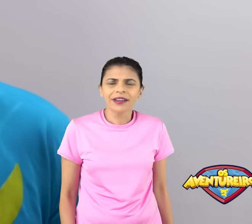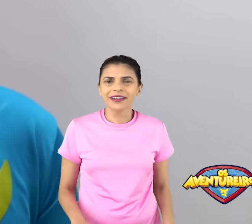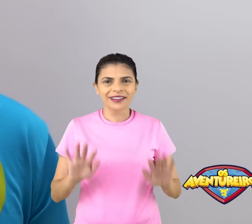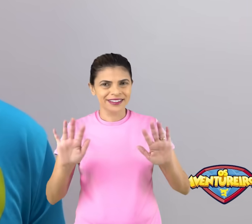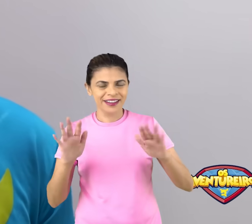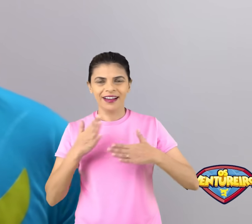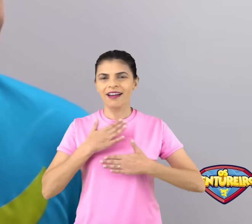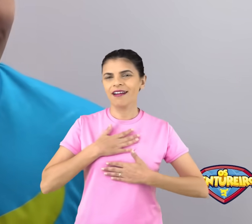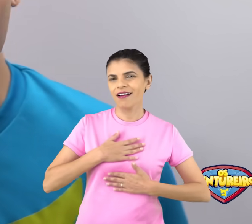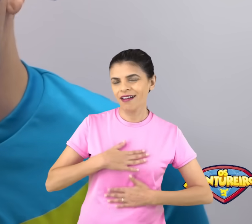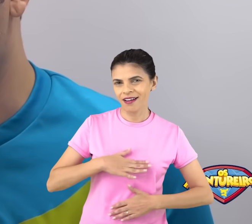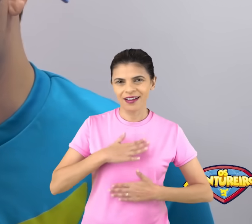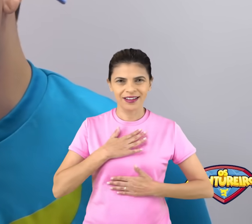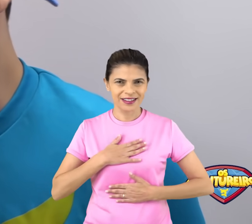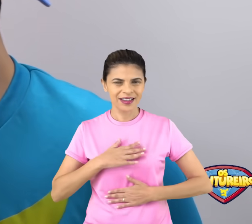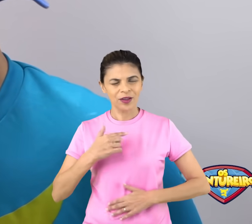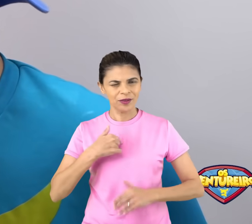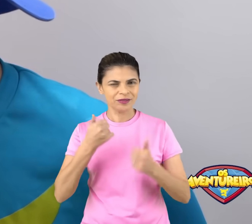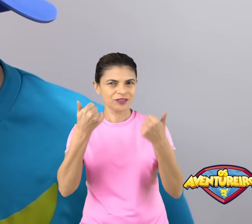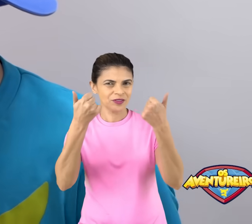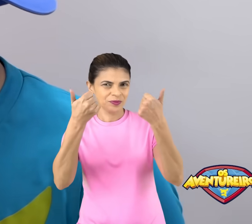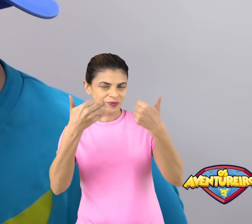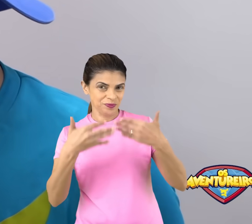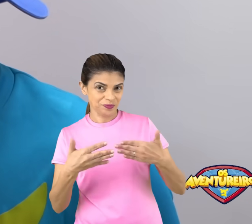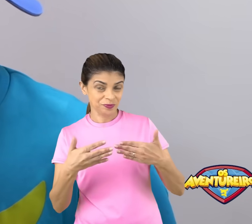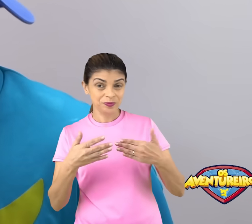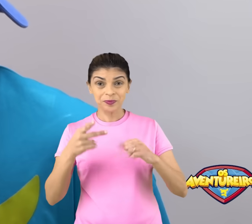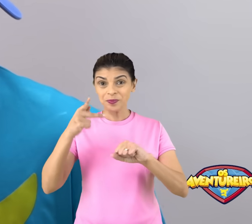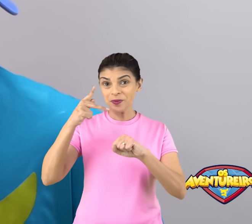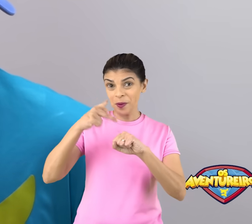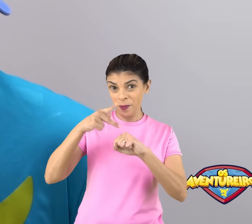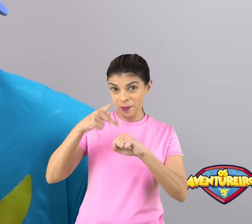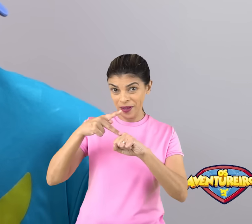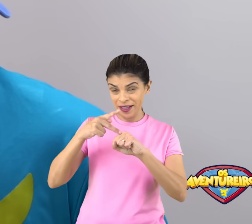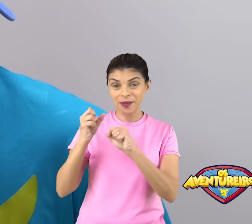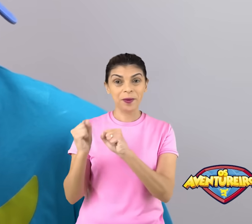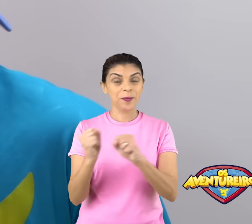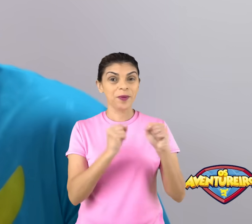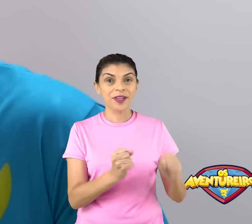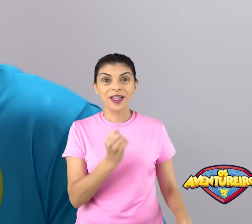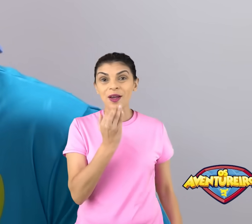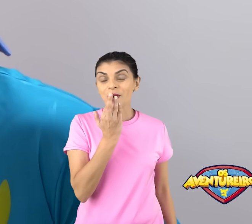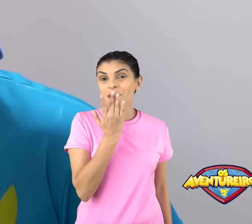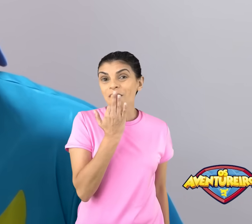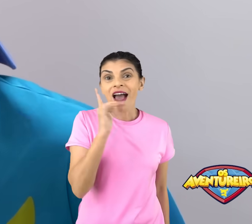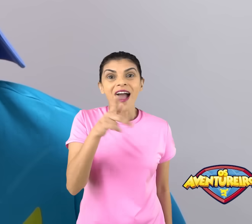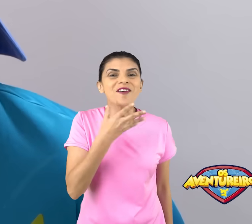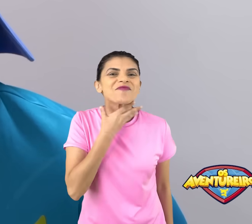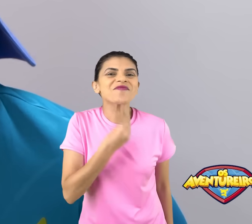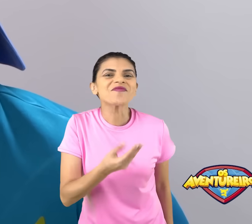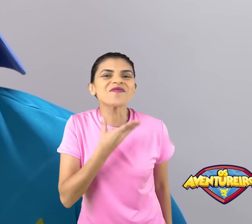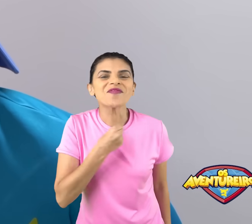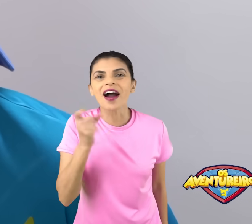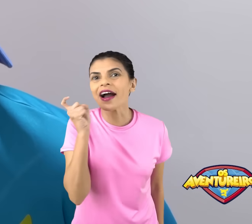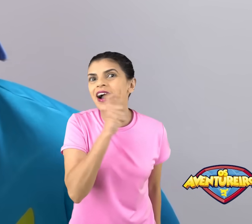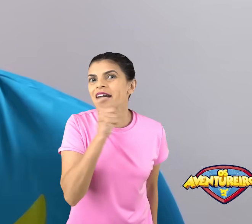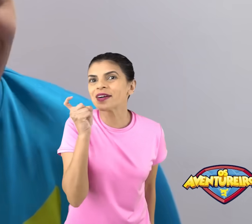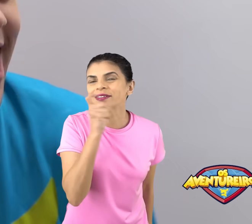Calma aí, pessoal. Eu explico. A Pedra do Poder colorida era